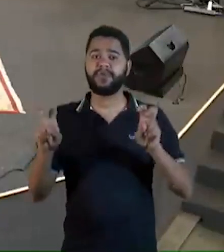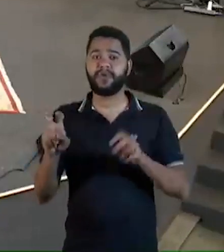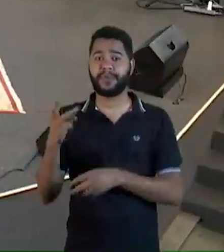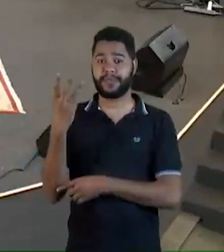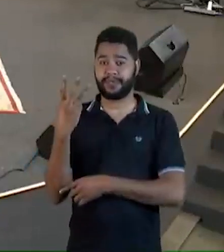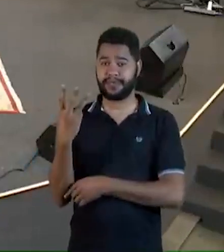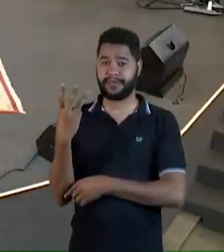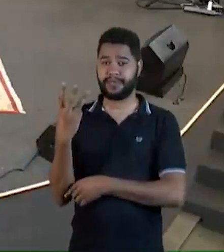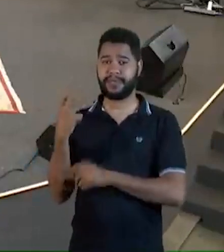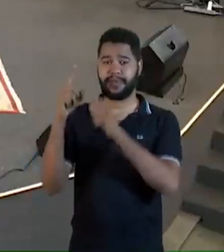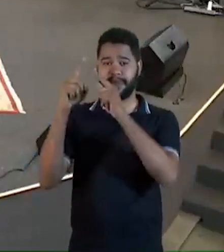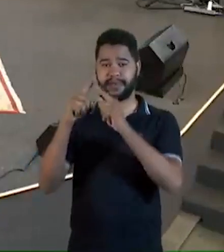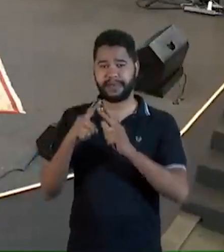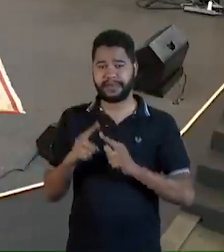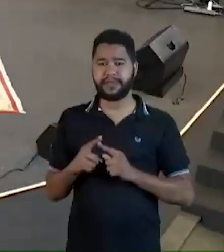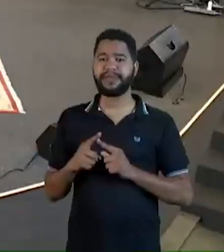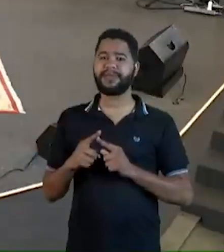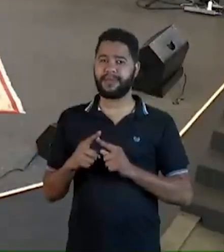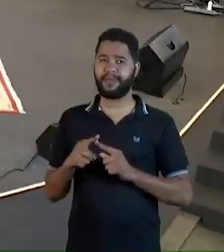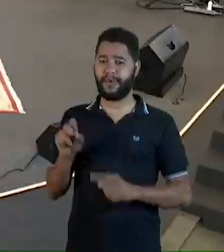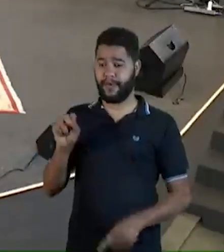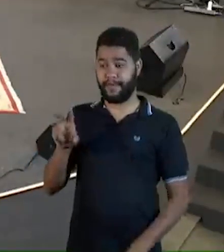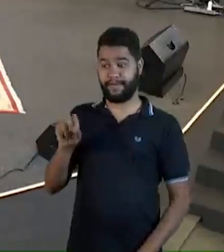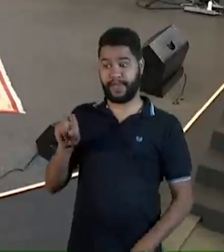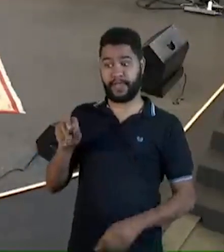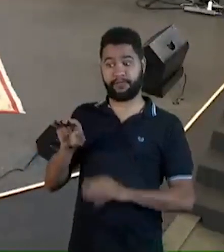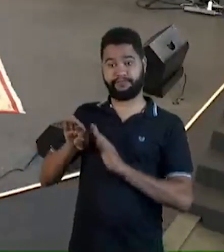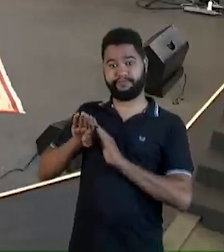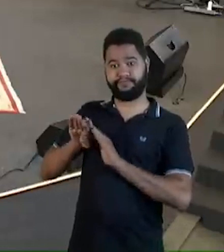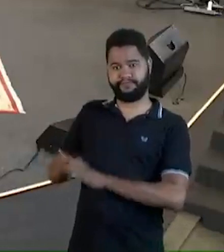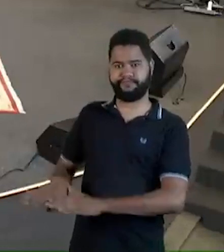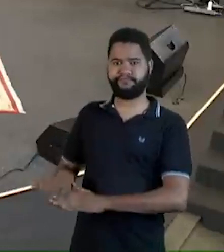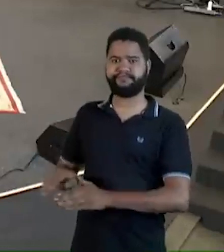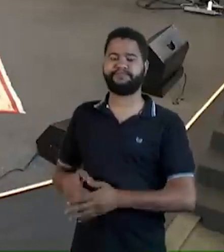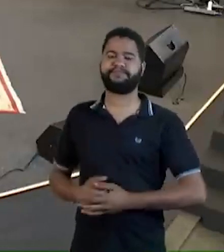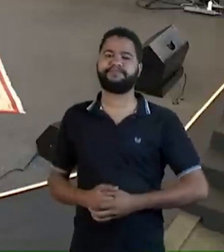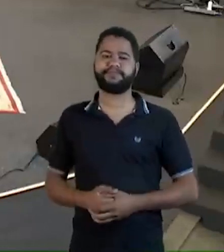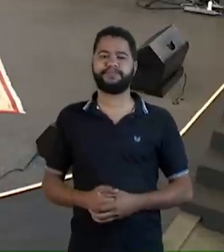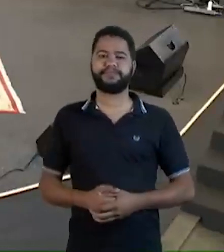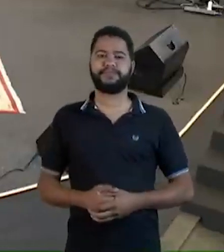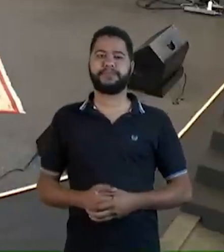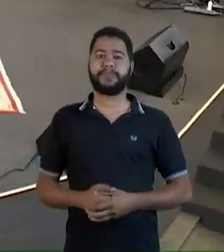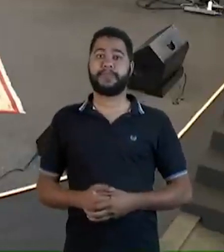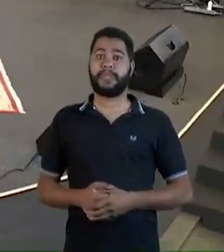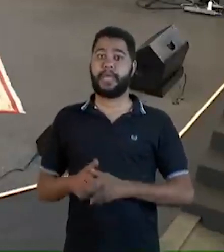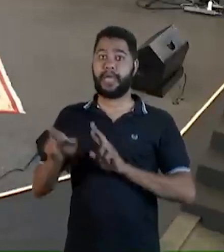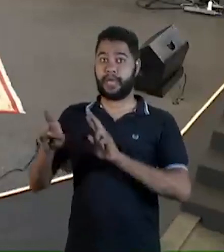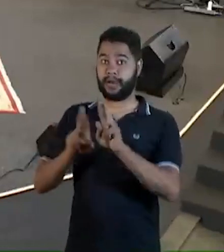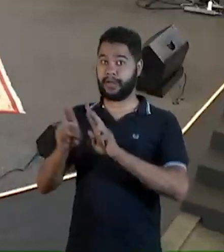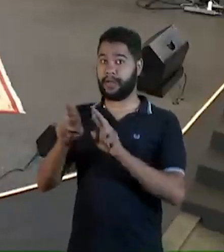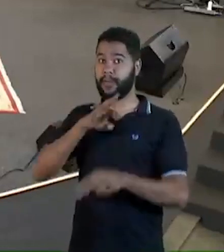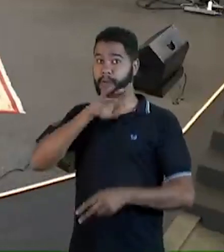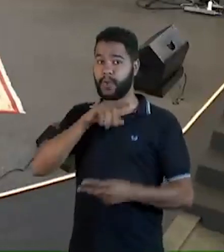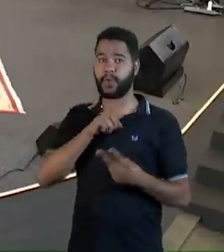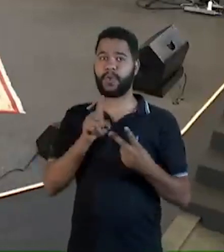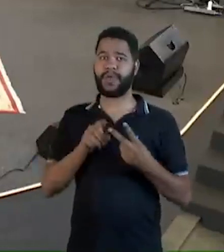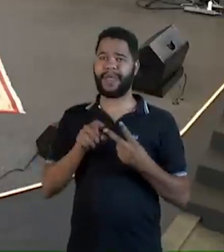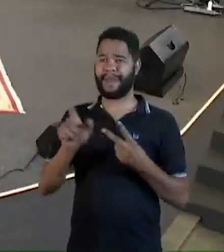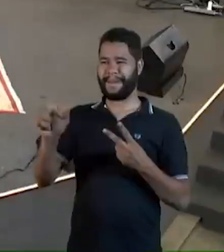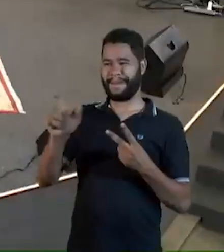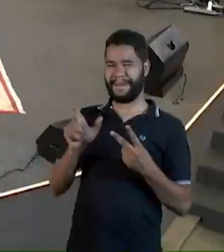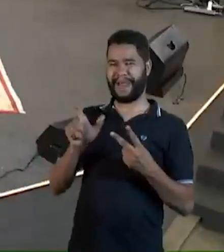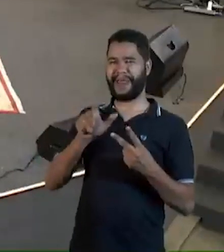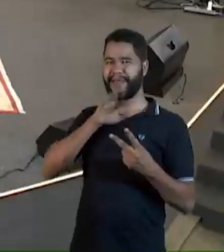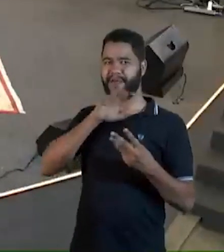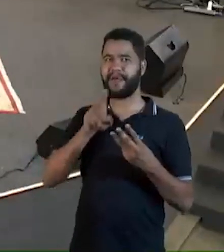três tipos de intoxicação que a gente precisa ficar livre dessa os relacionamentos tóxicos palavras tóxicas